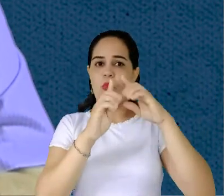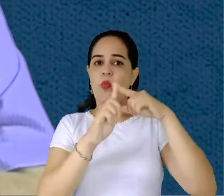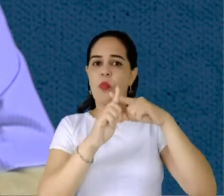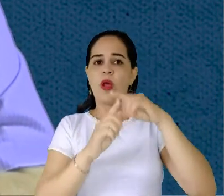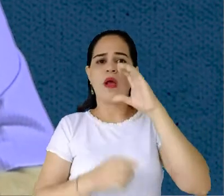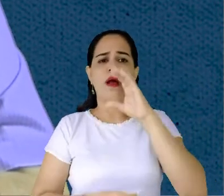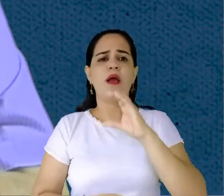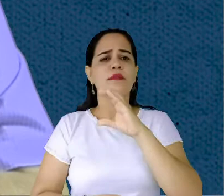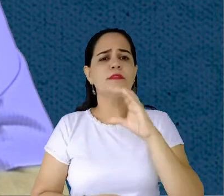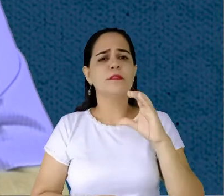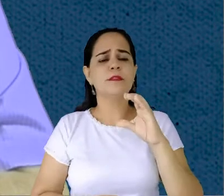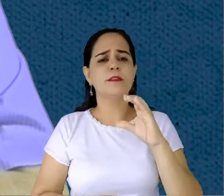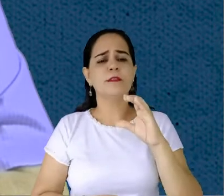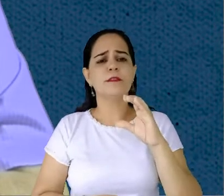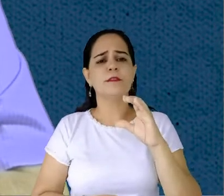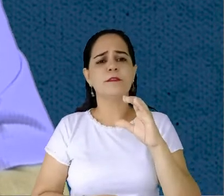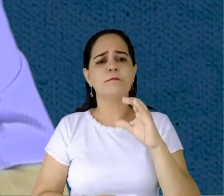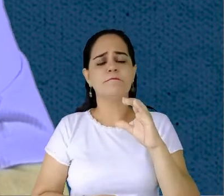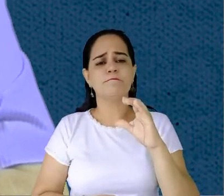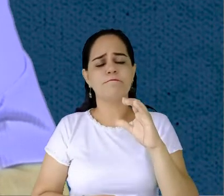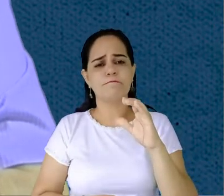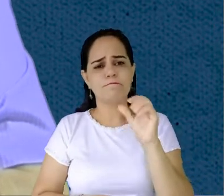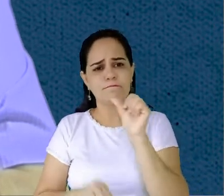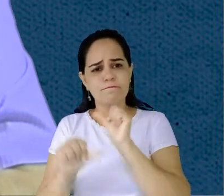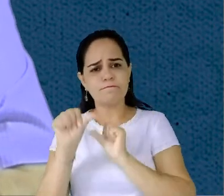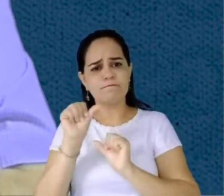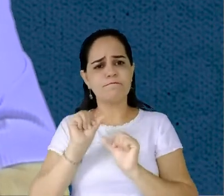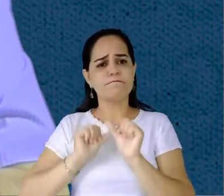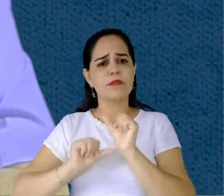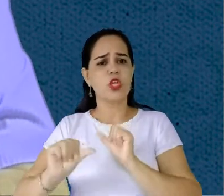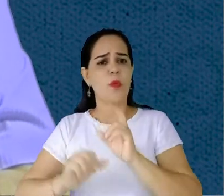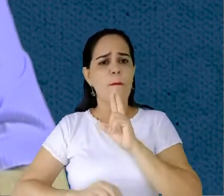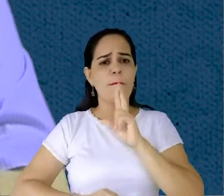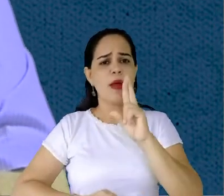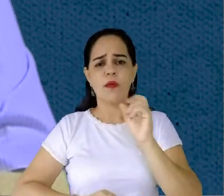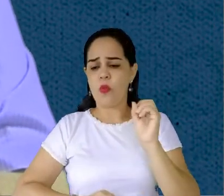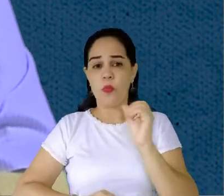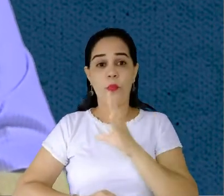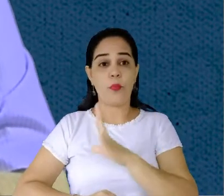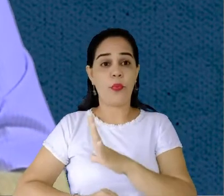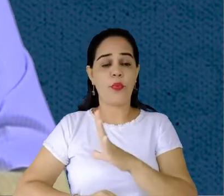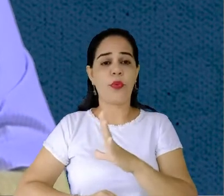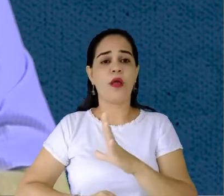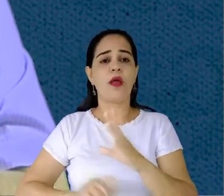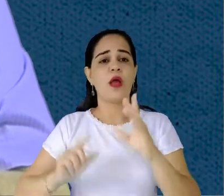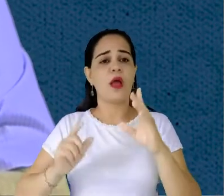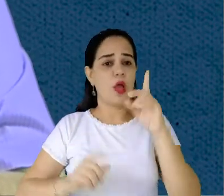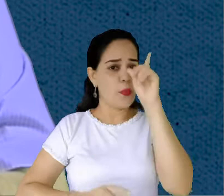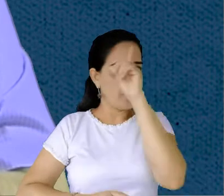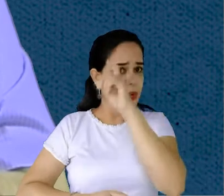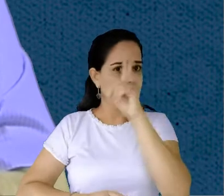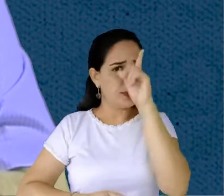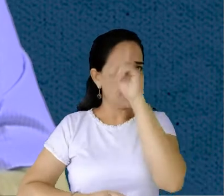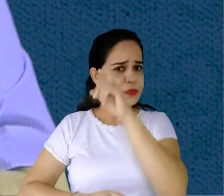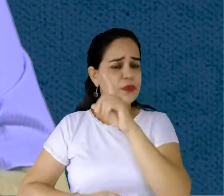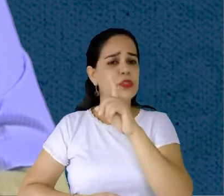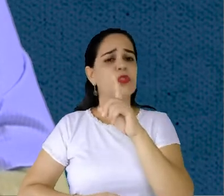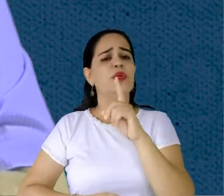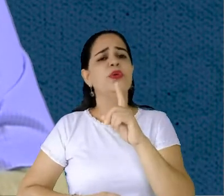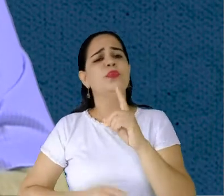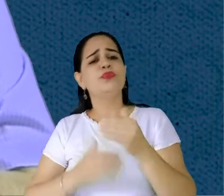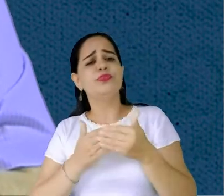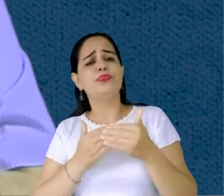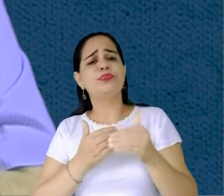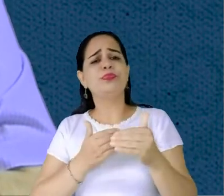características da igreja. Ela se reinventa, ela dá respostas novas ante os desafios que